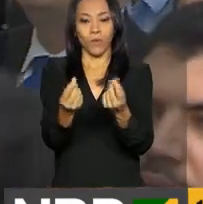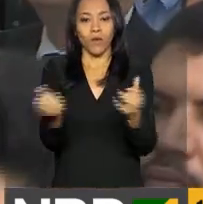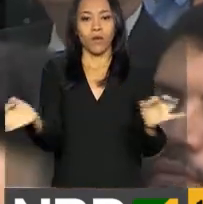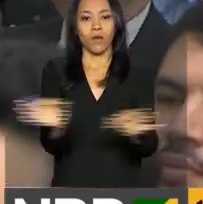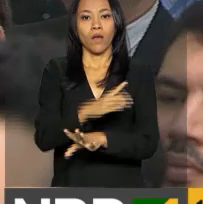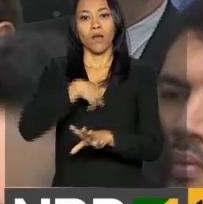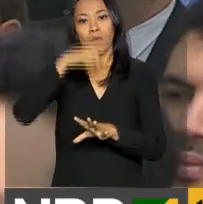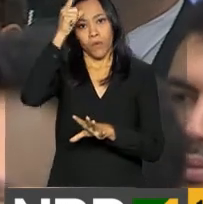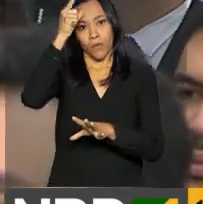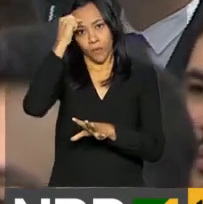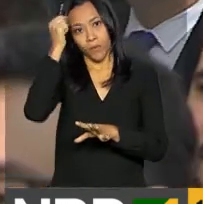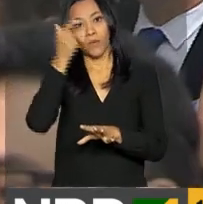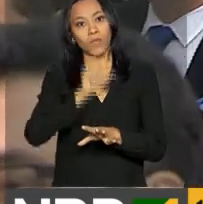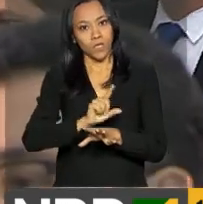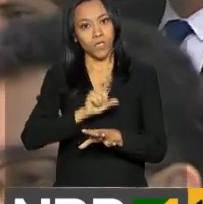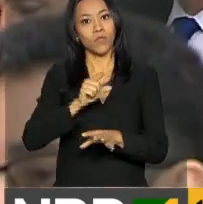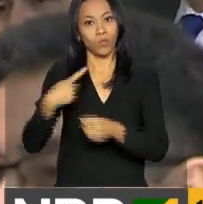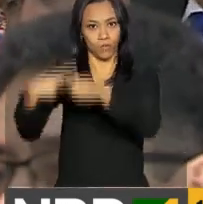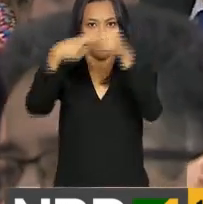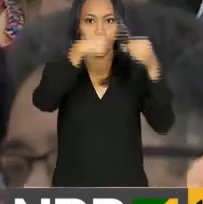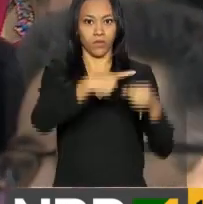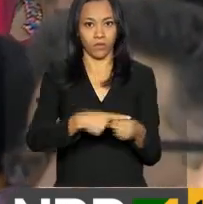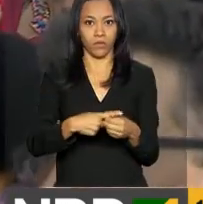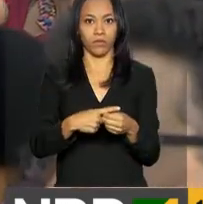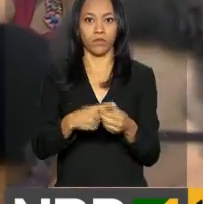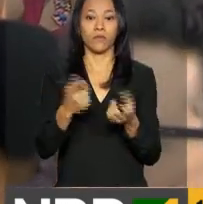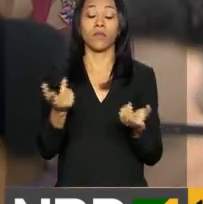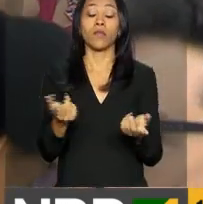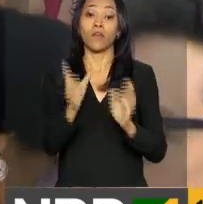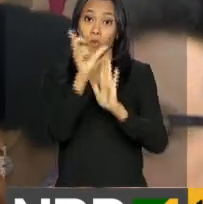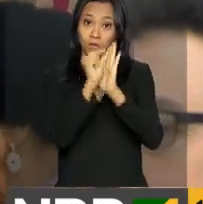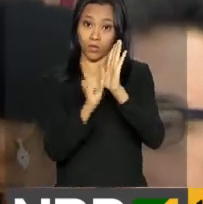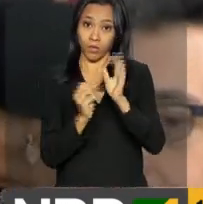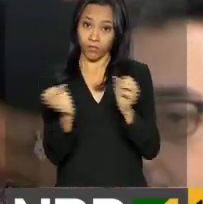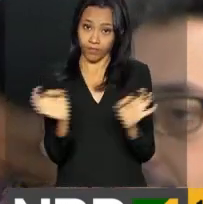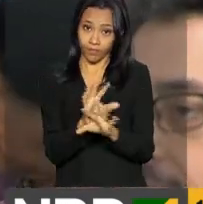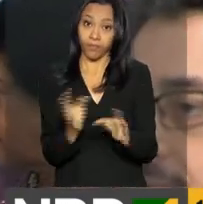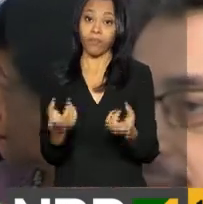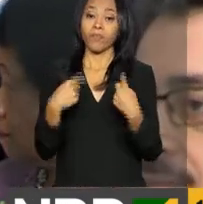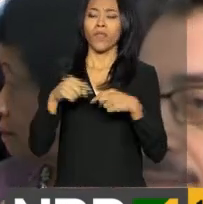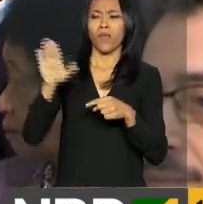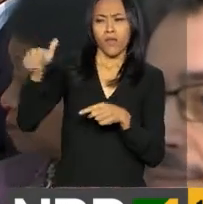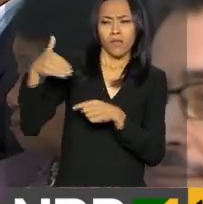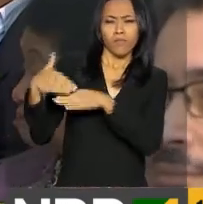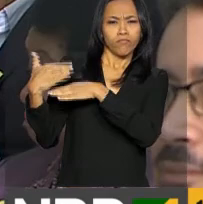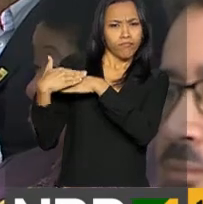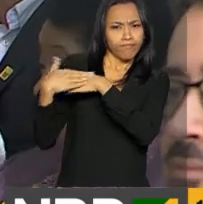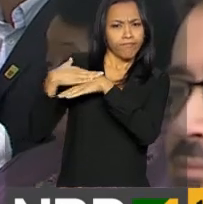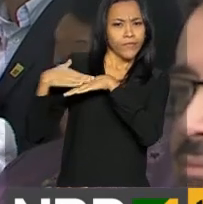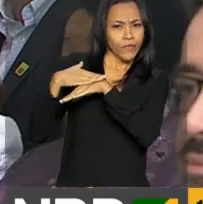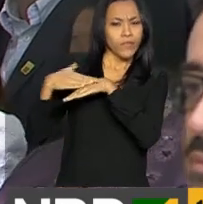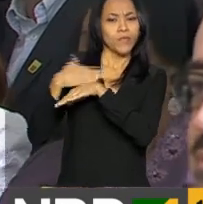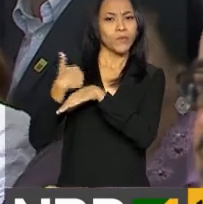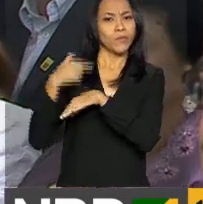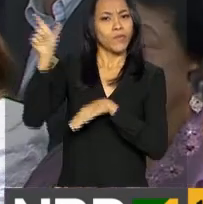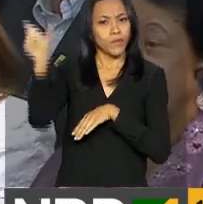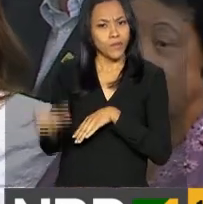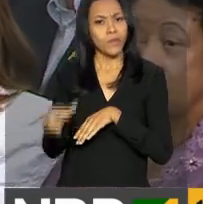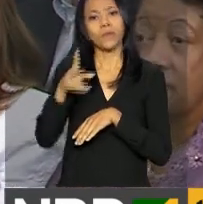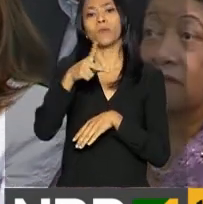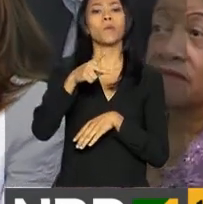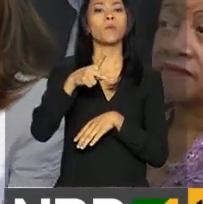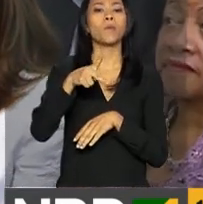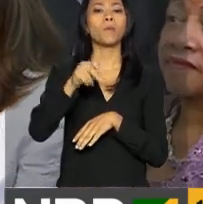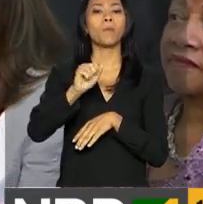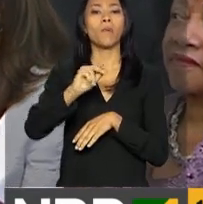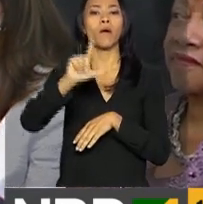Neste ano, a mesma situação. O Paulo já vem falando comigo, com Padilha, com Meirelles, há muito tempo, muitos